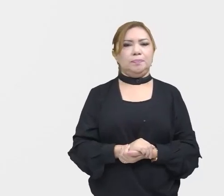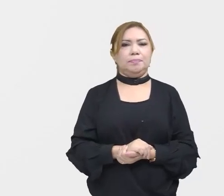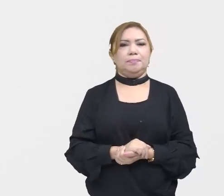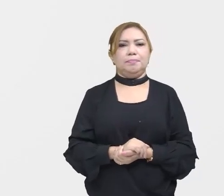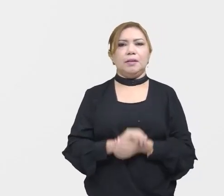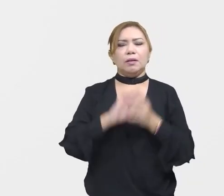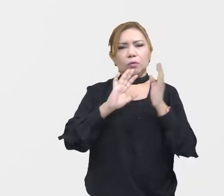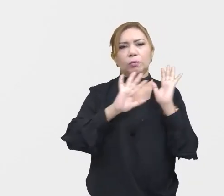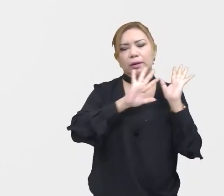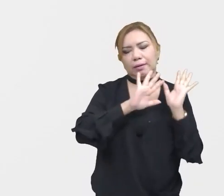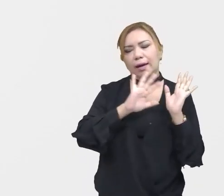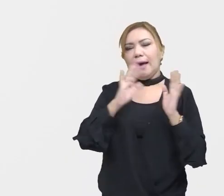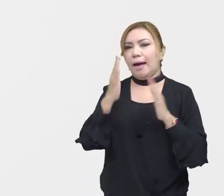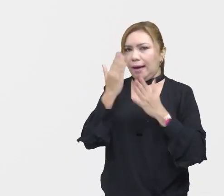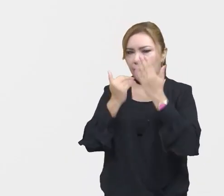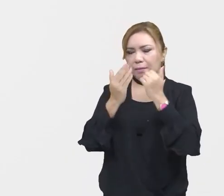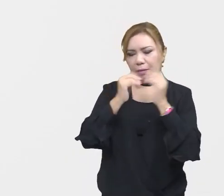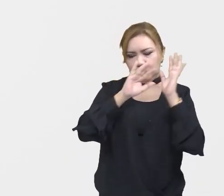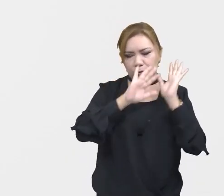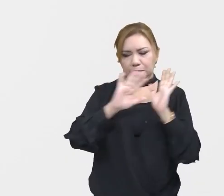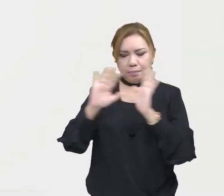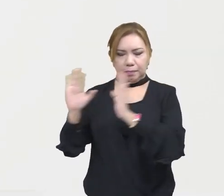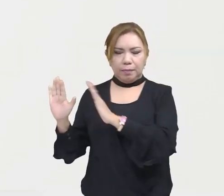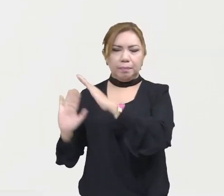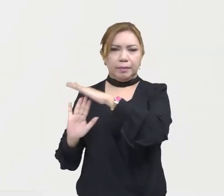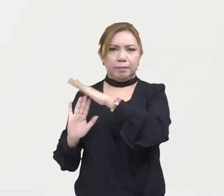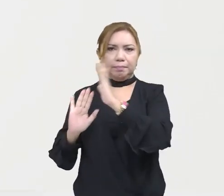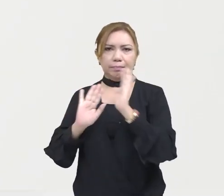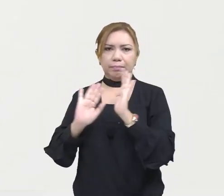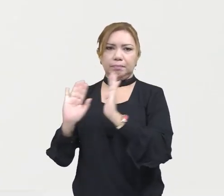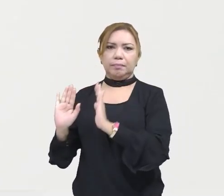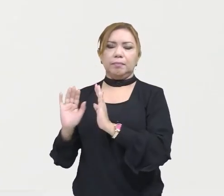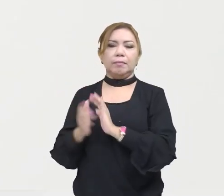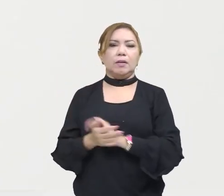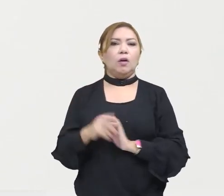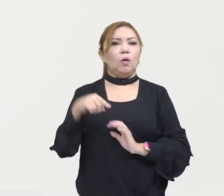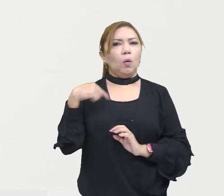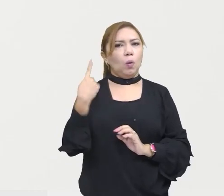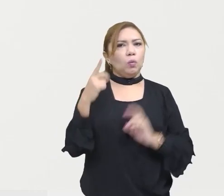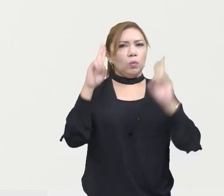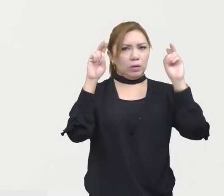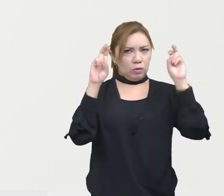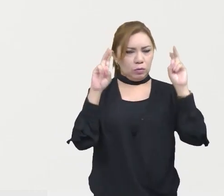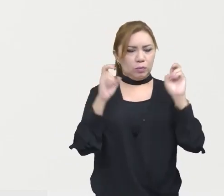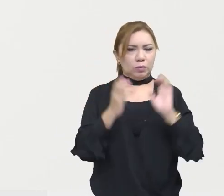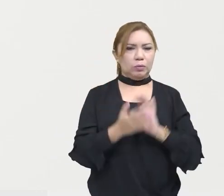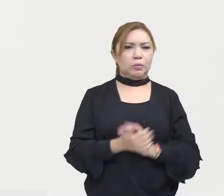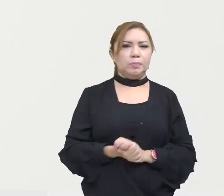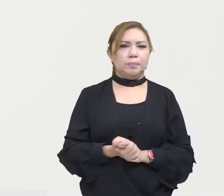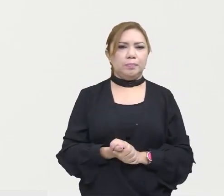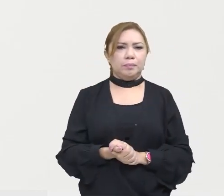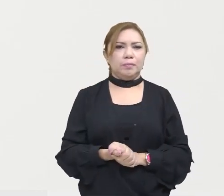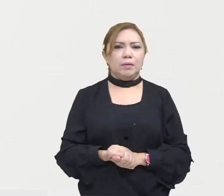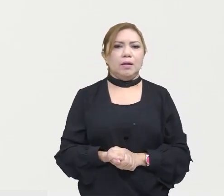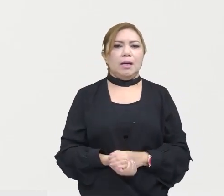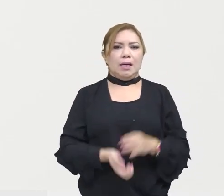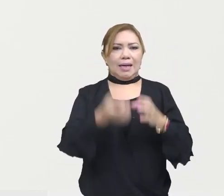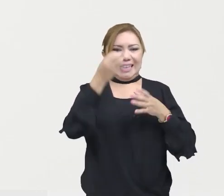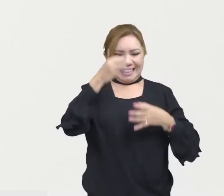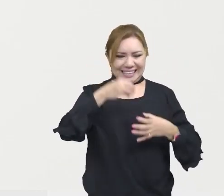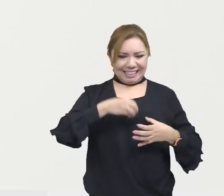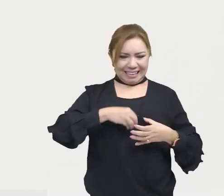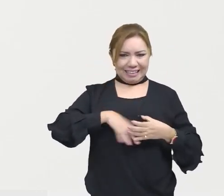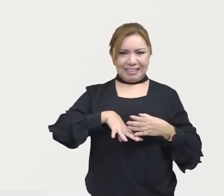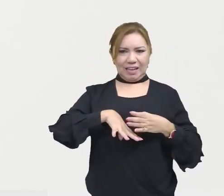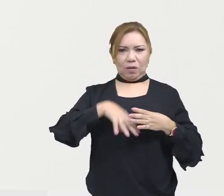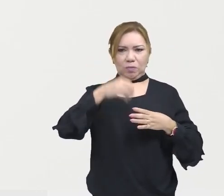também tem a ver com várias funções do nosso corpo, né? A excreção consiste na eliminação de certas substâncias